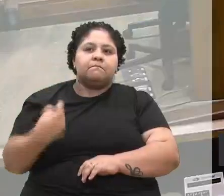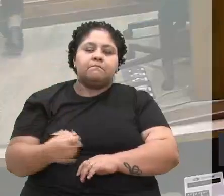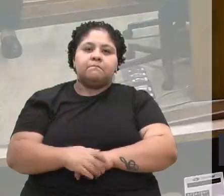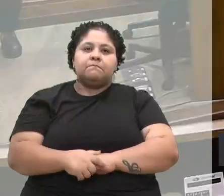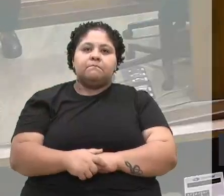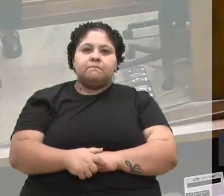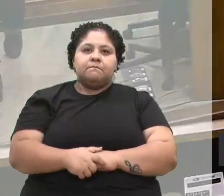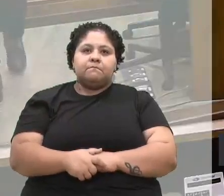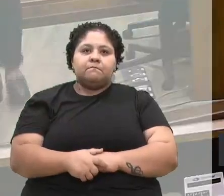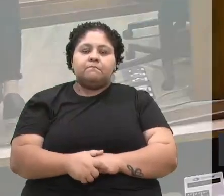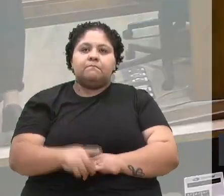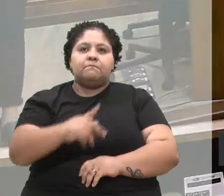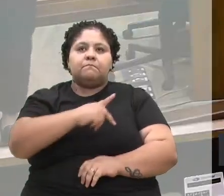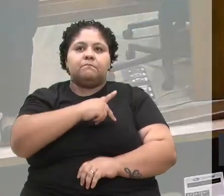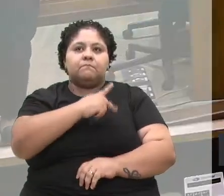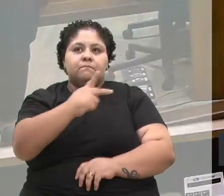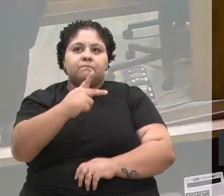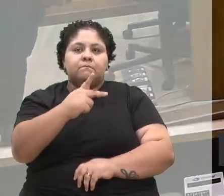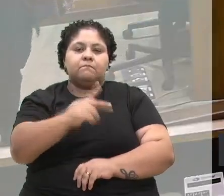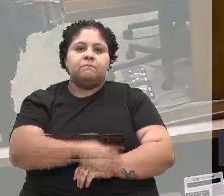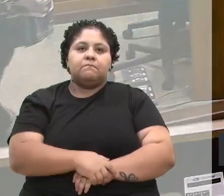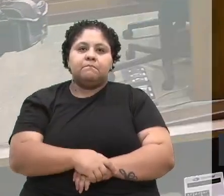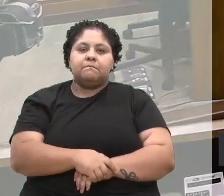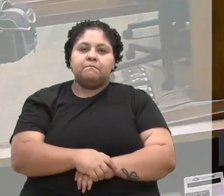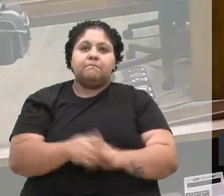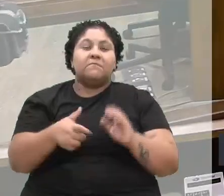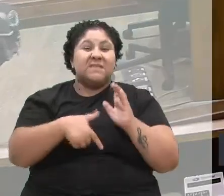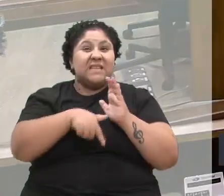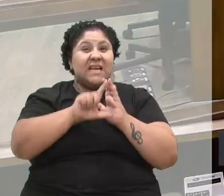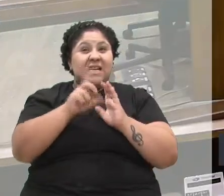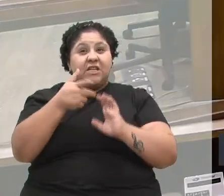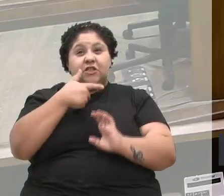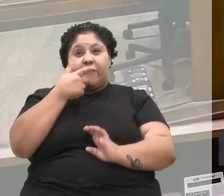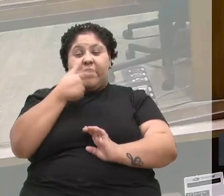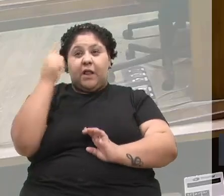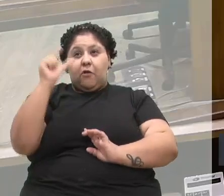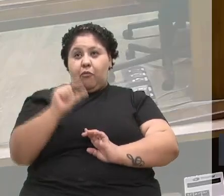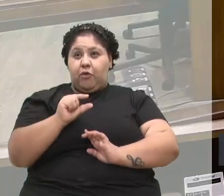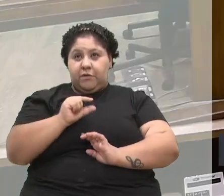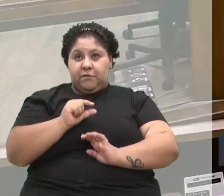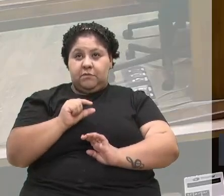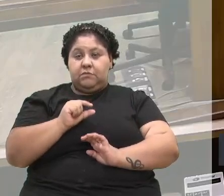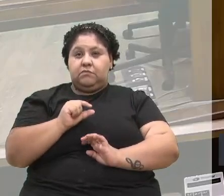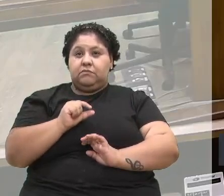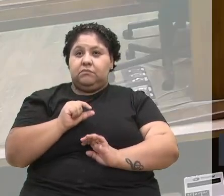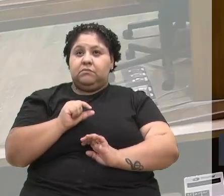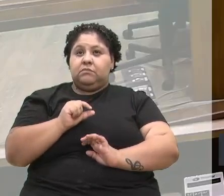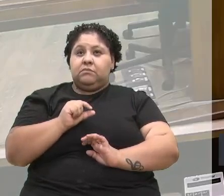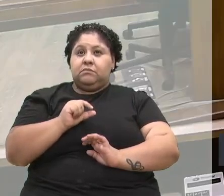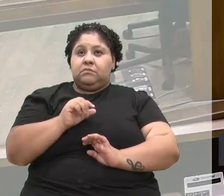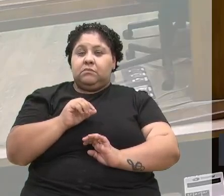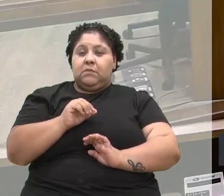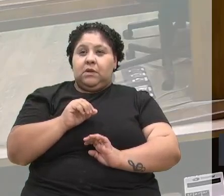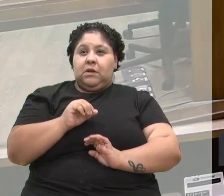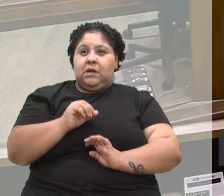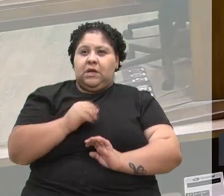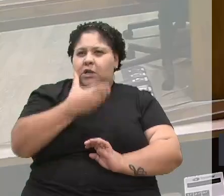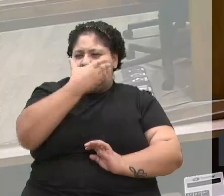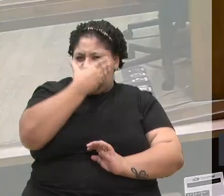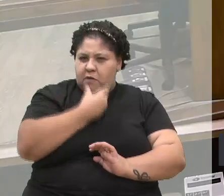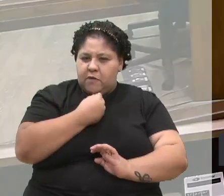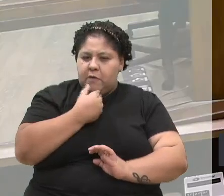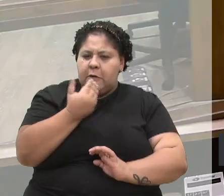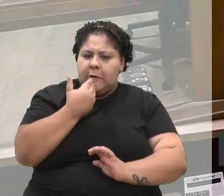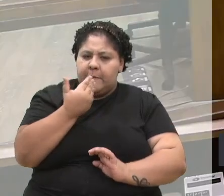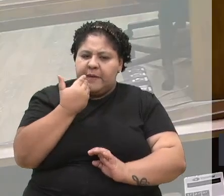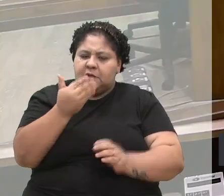Senhora presidente, nobres colegas, antes de eu falar um pouquinho sobre o seu Fernandes, eu peço licença